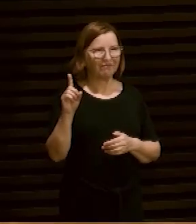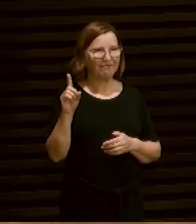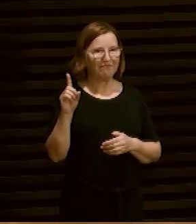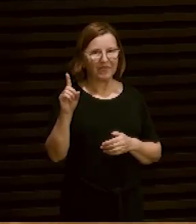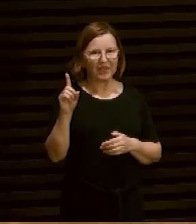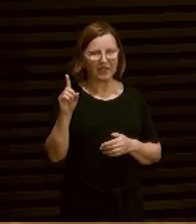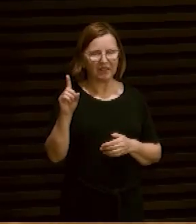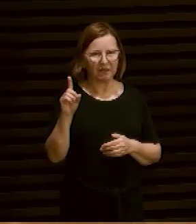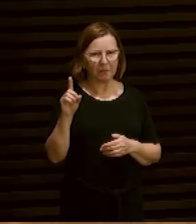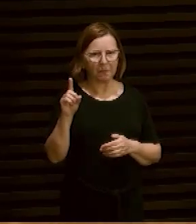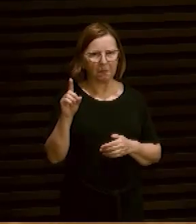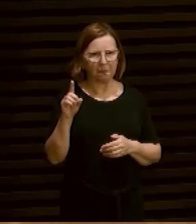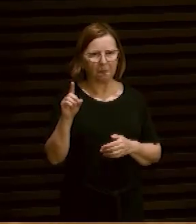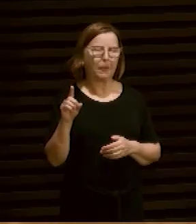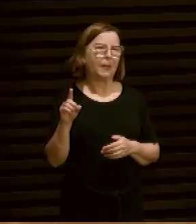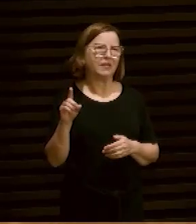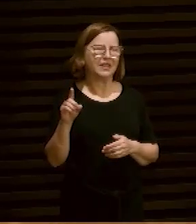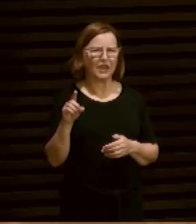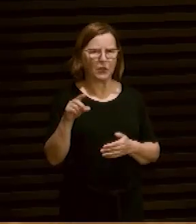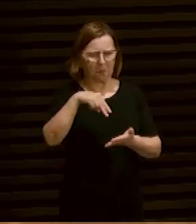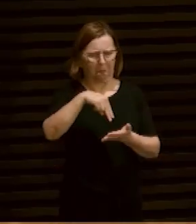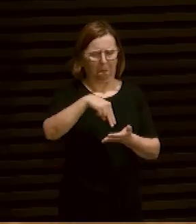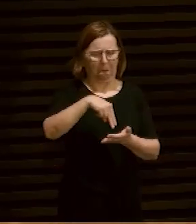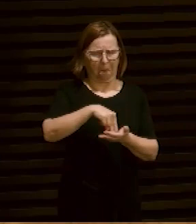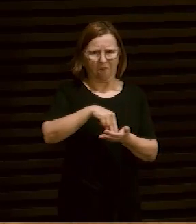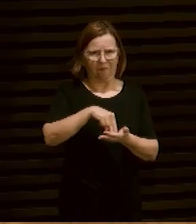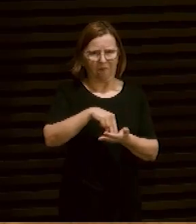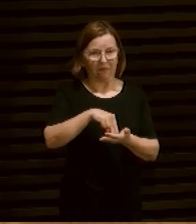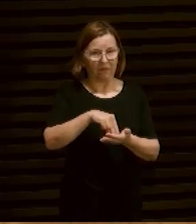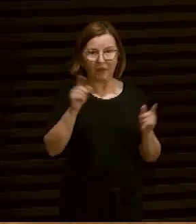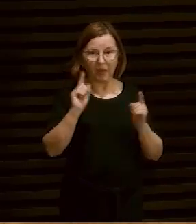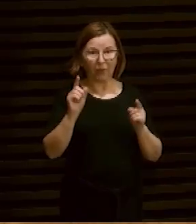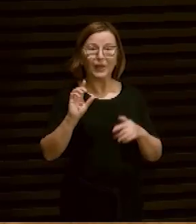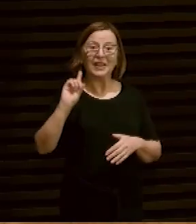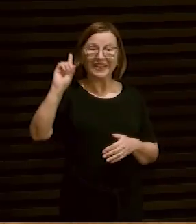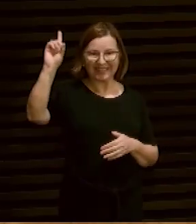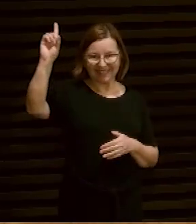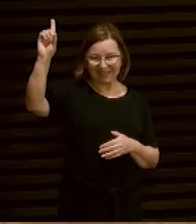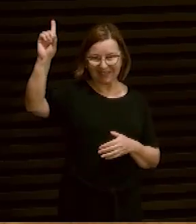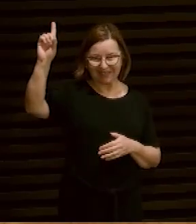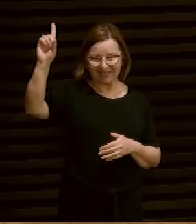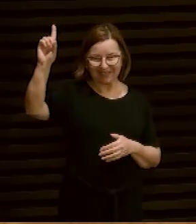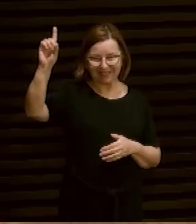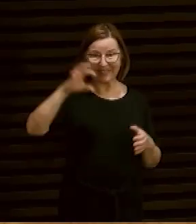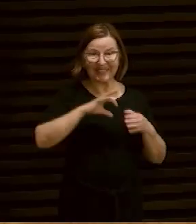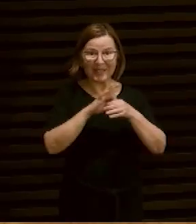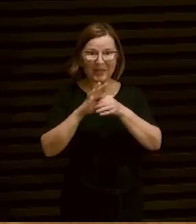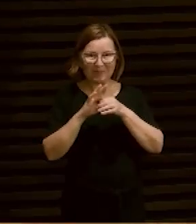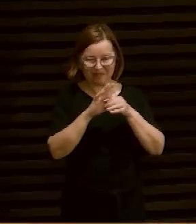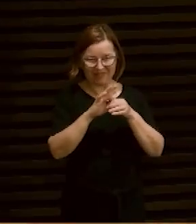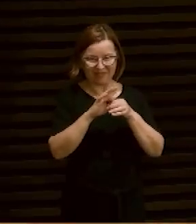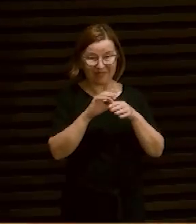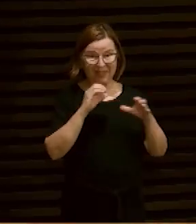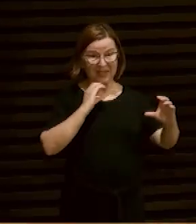Deus paralisado. Um Deus que fica fixo. Eu sou o Deus da comunhão, da